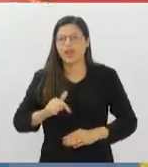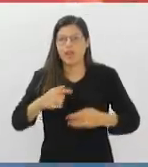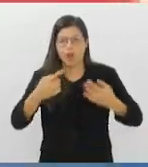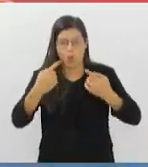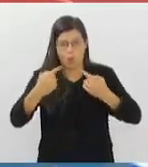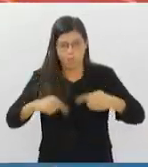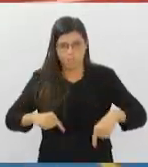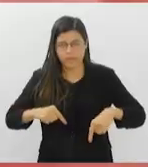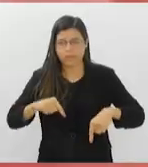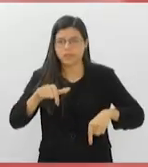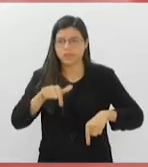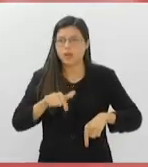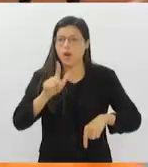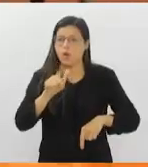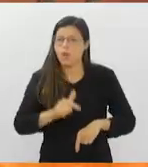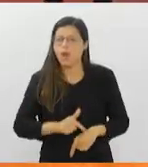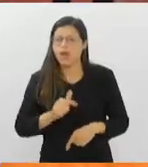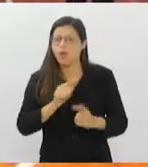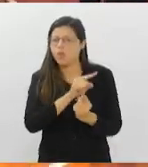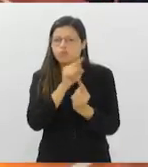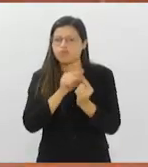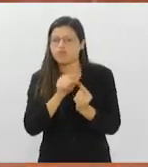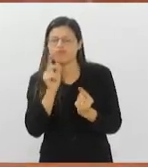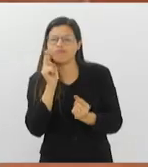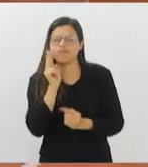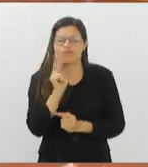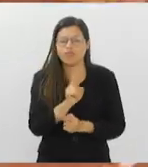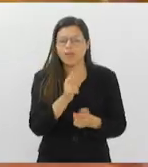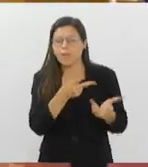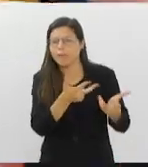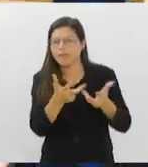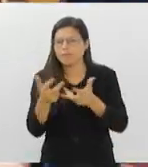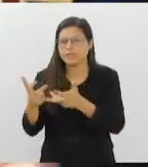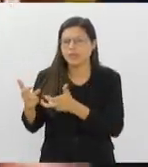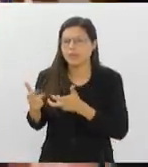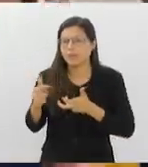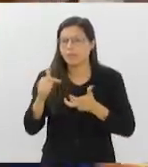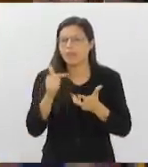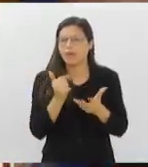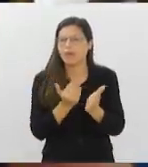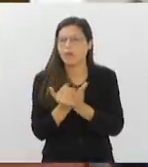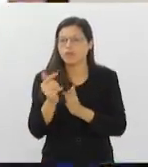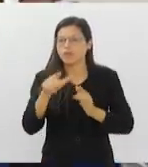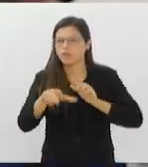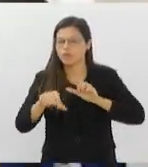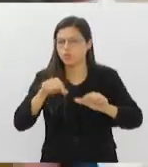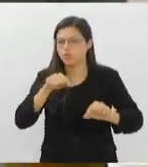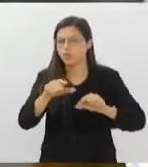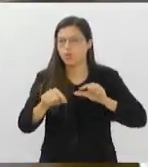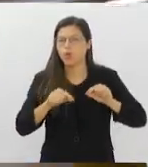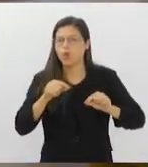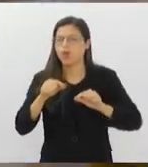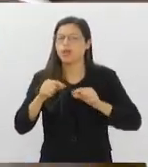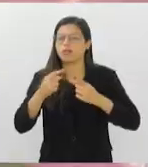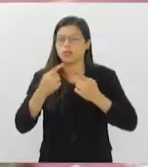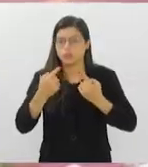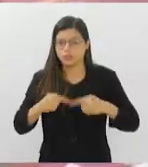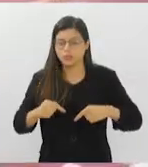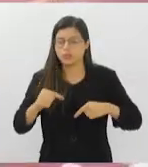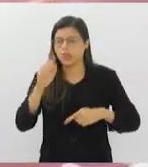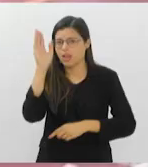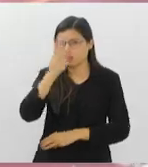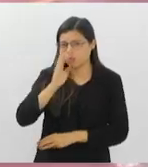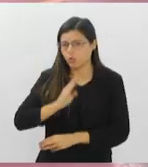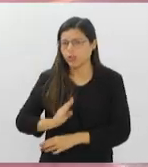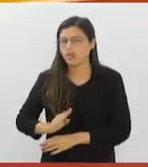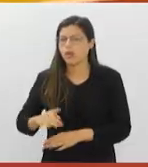esses futuros esportistas e é um ponto de partida para a classificação de competições de grandes torneios nacionais e até